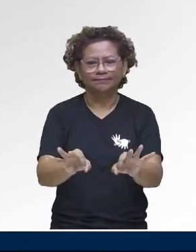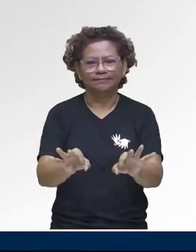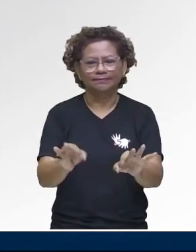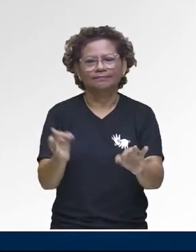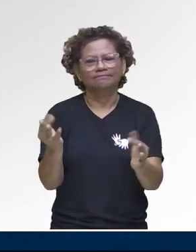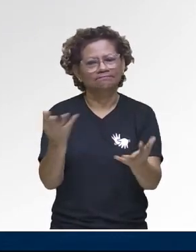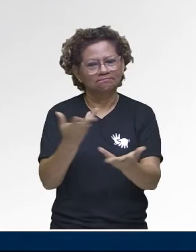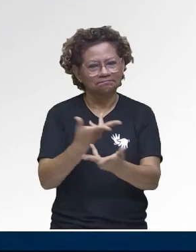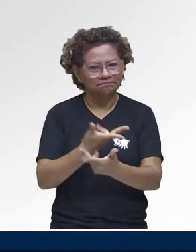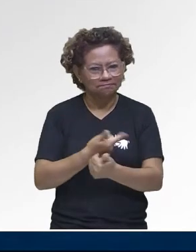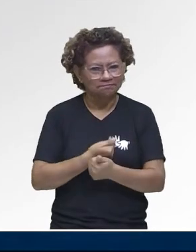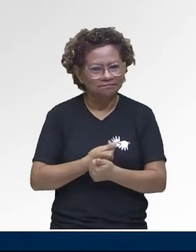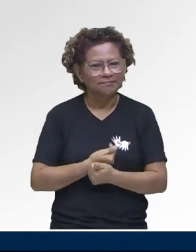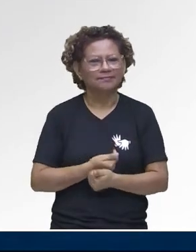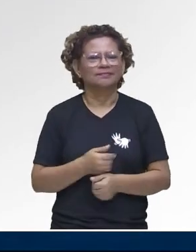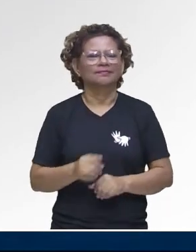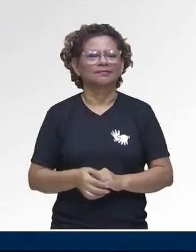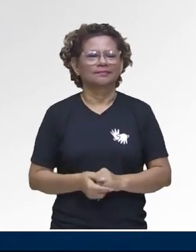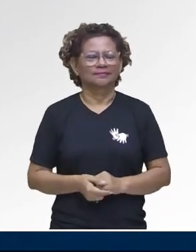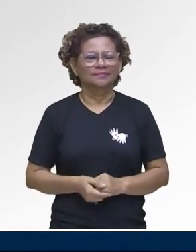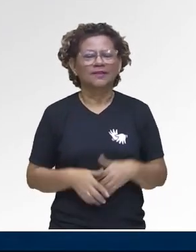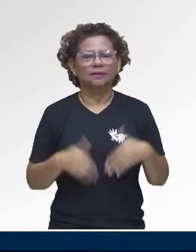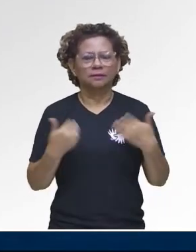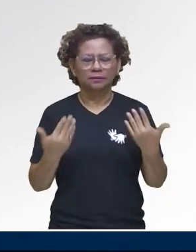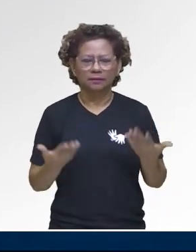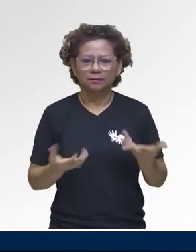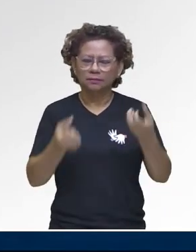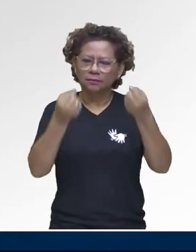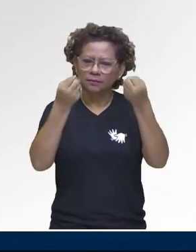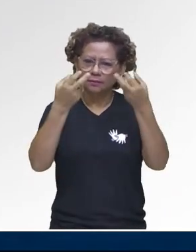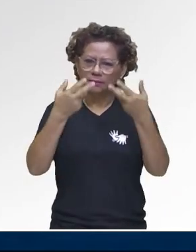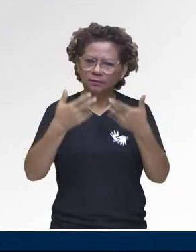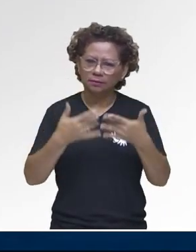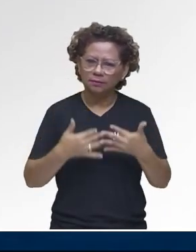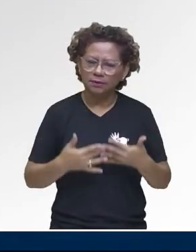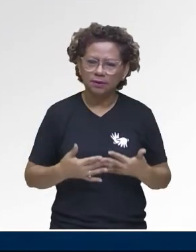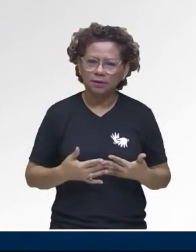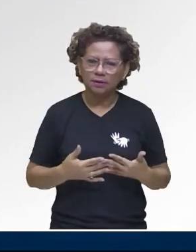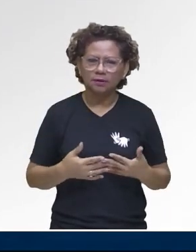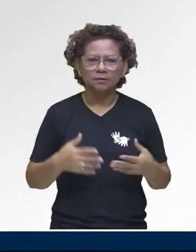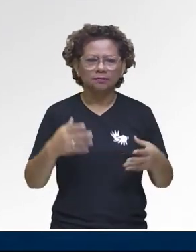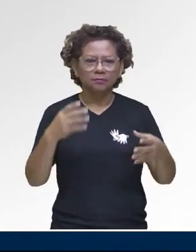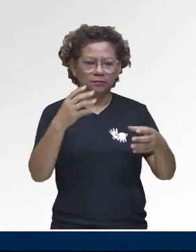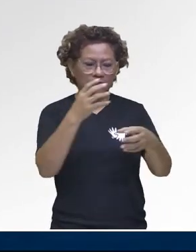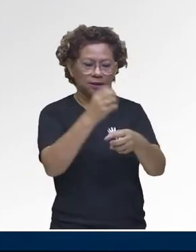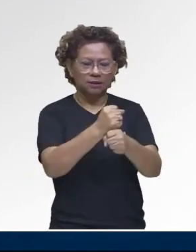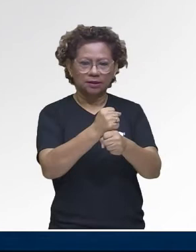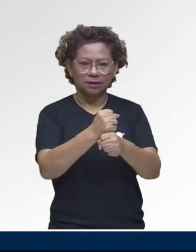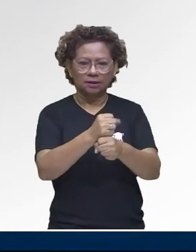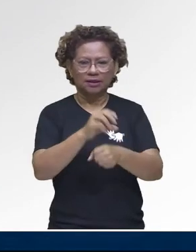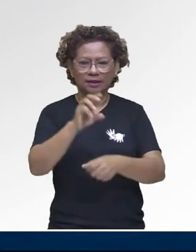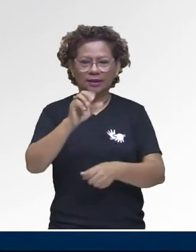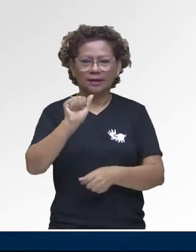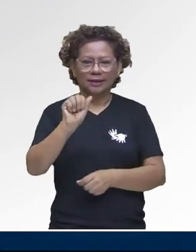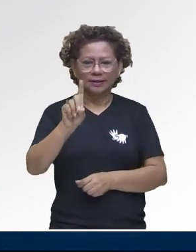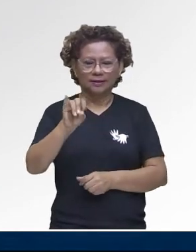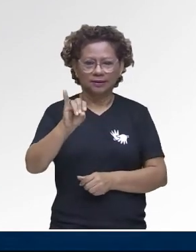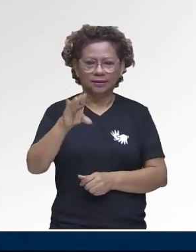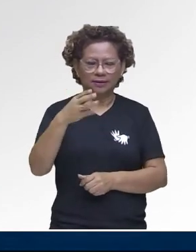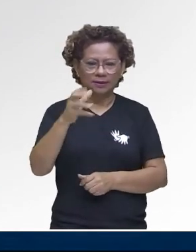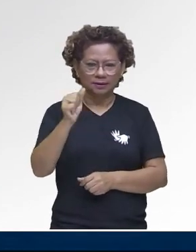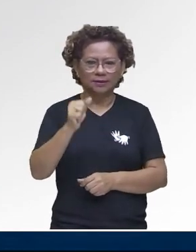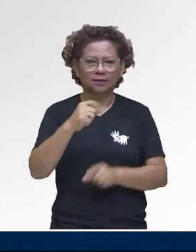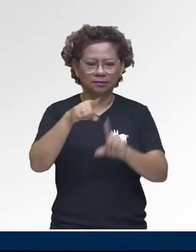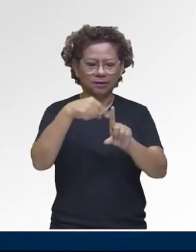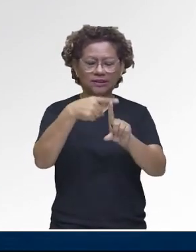Só para a gente relembrar. Como eu falei para vocês, na operação de adição, O que nós fizemos? Nós organizamos, então, o posicionamento